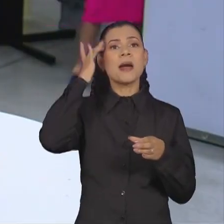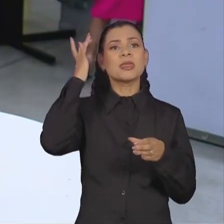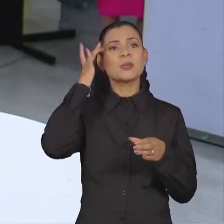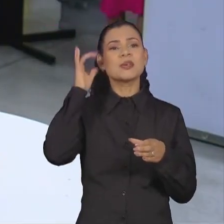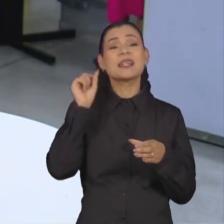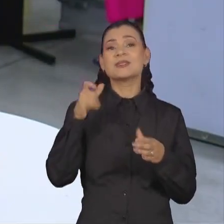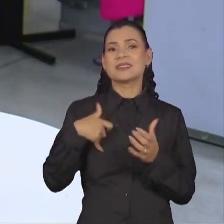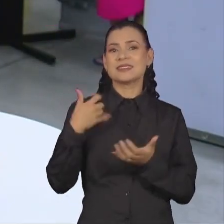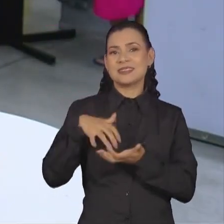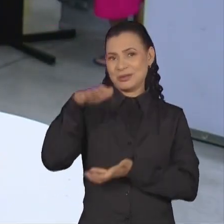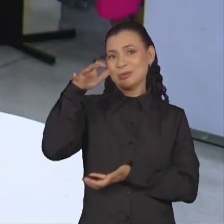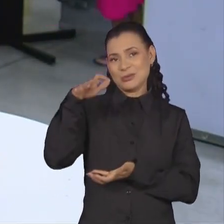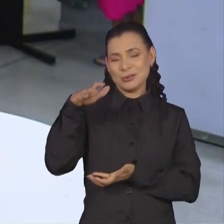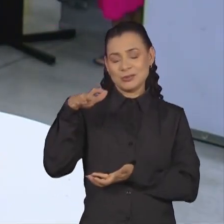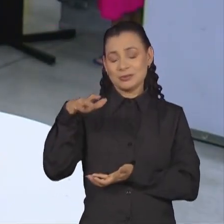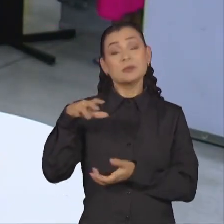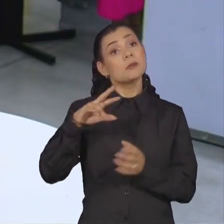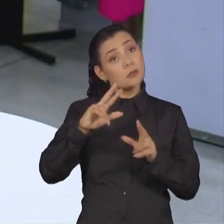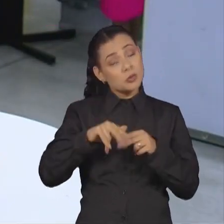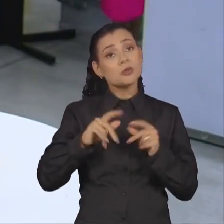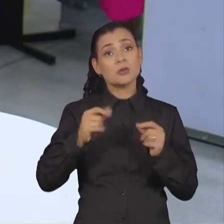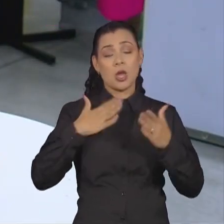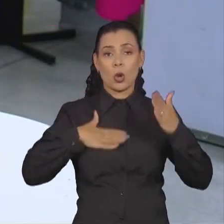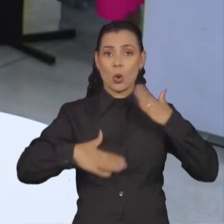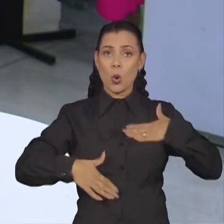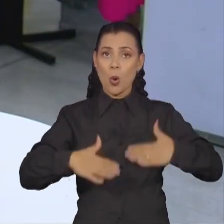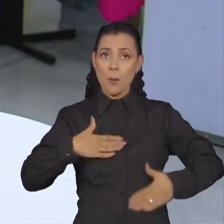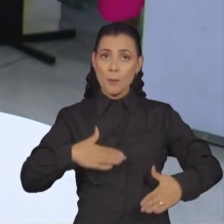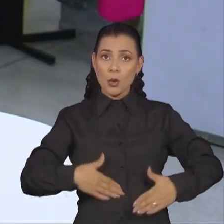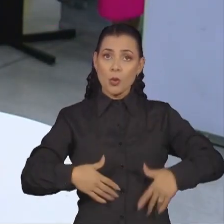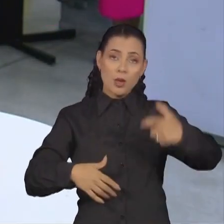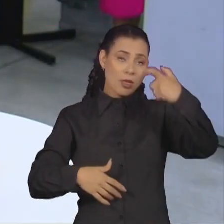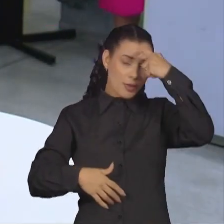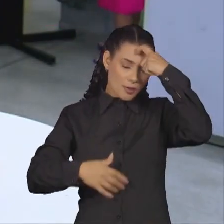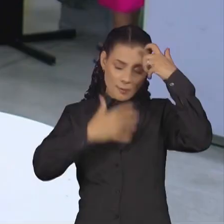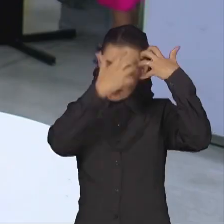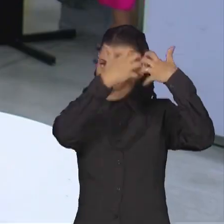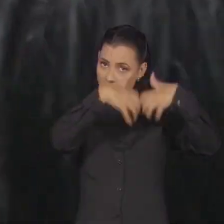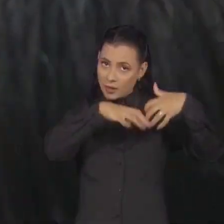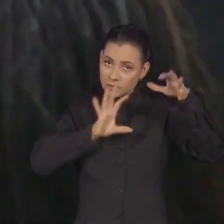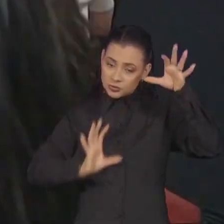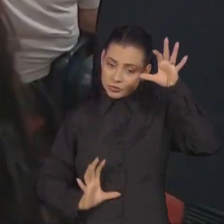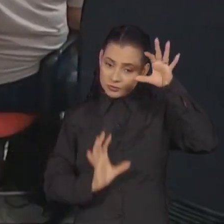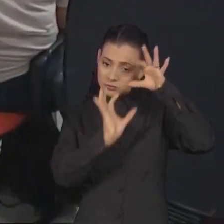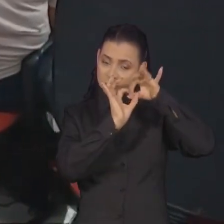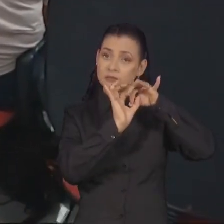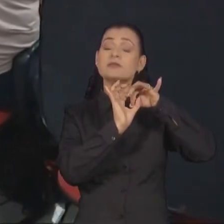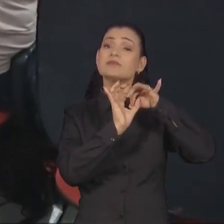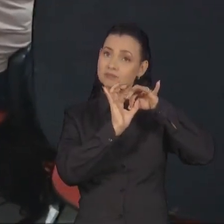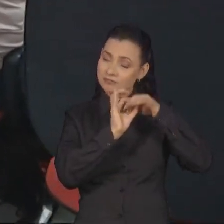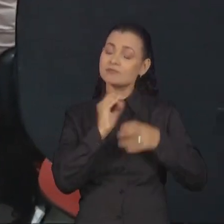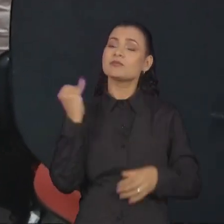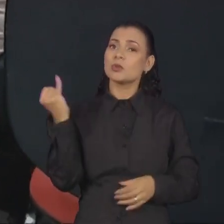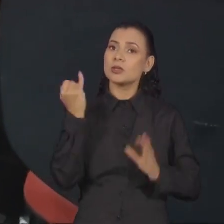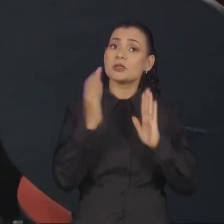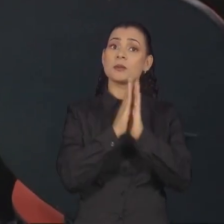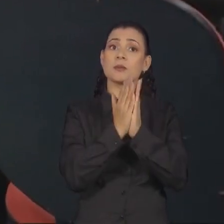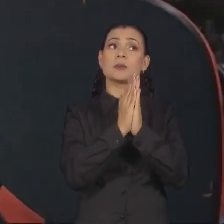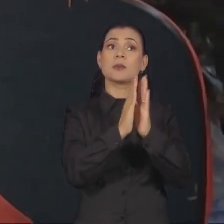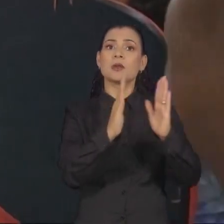que envolve o sincronismo entre corpo e mente, onde a parte que cabe à